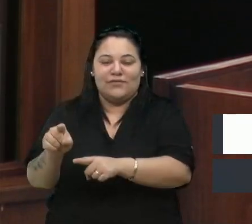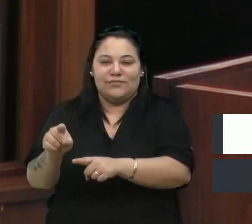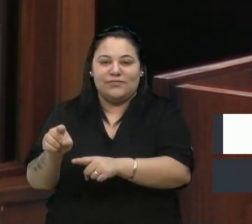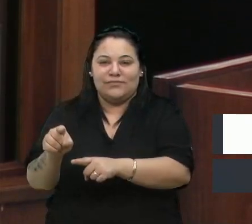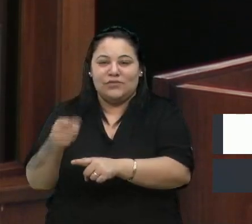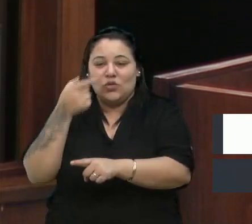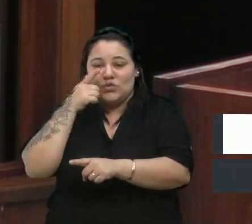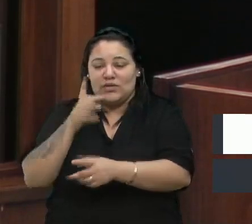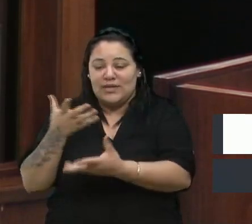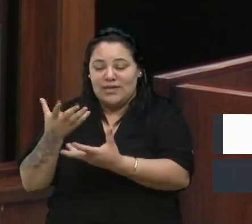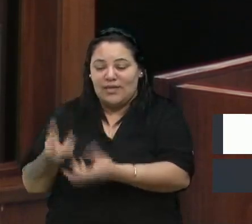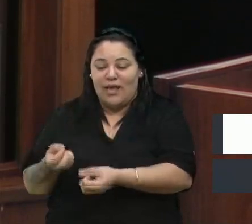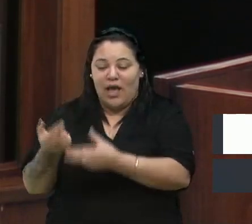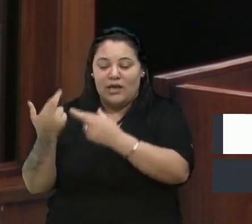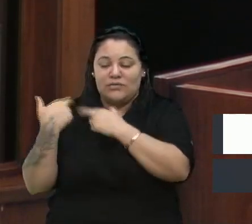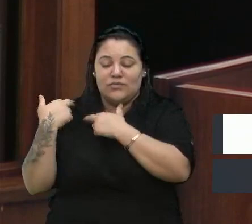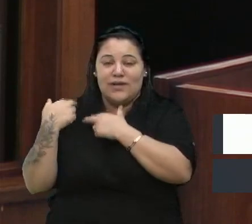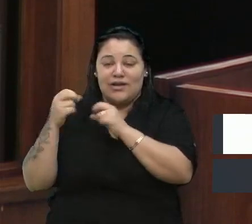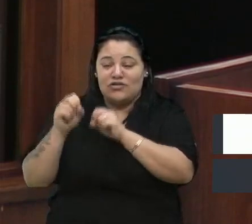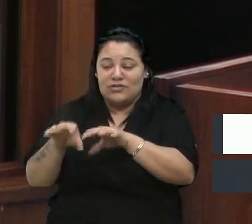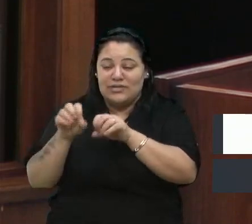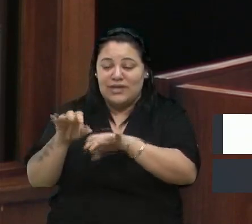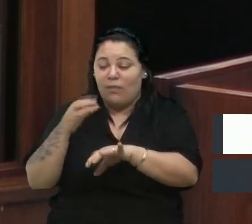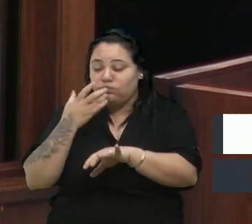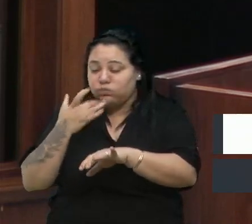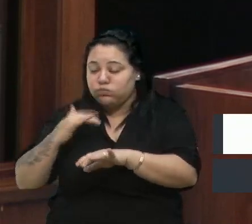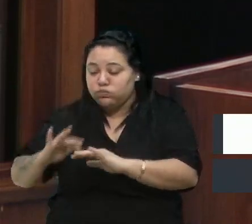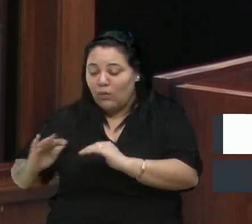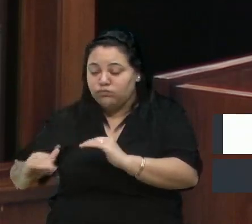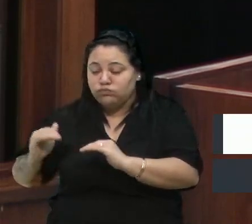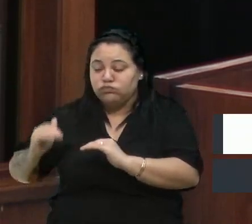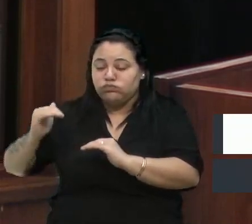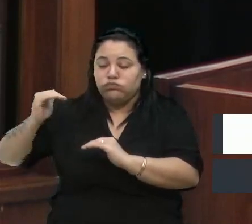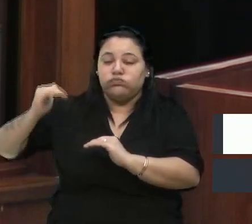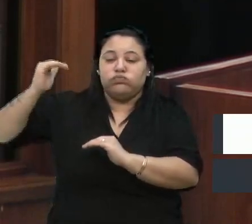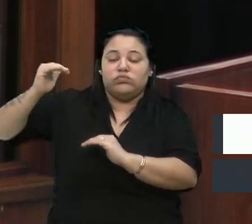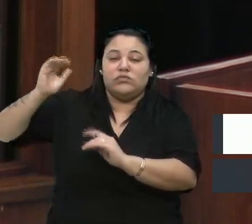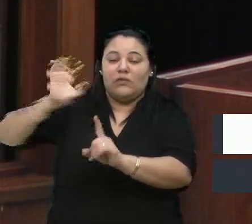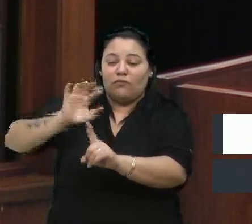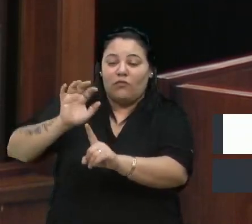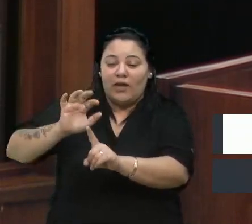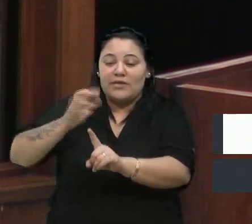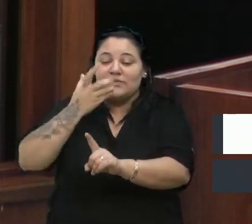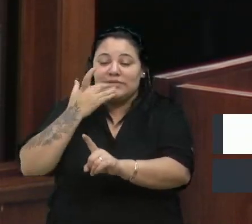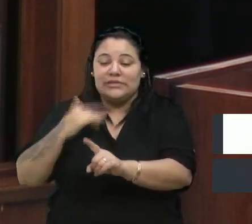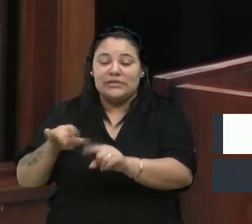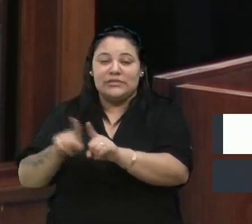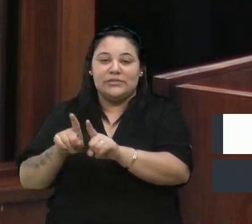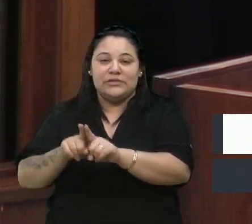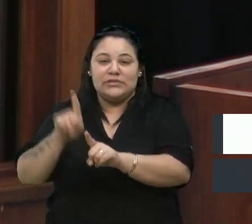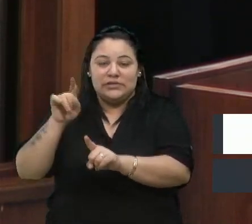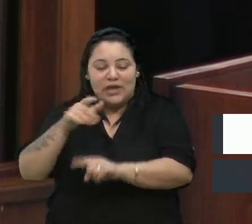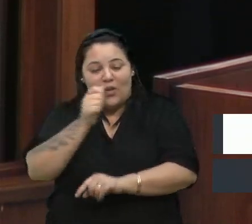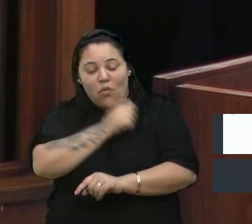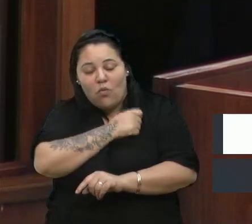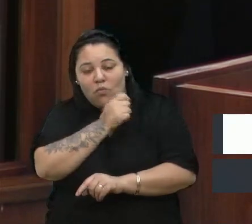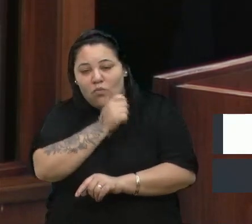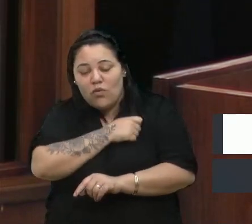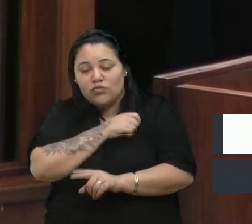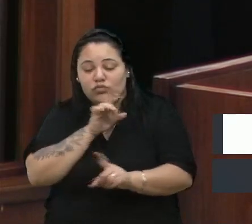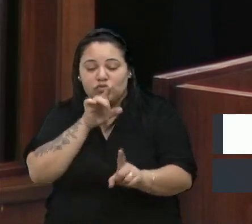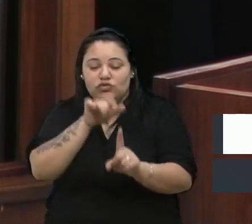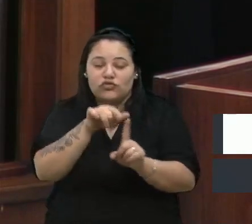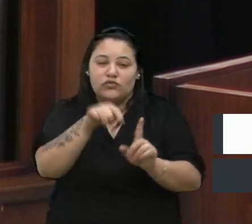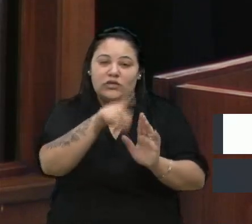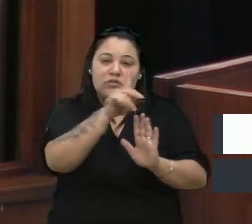essa responsabilidade de ensinar, de inspirar. E essa é a nossa humilde pretensão com esse projeto.